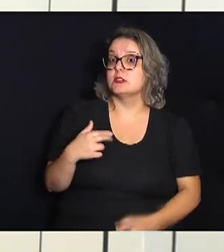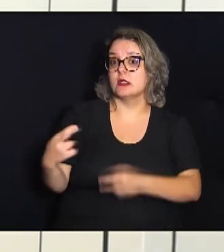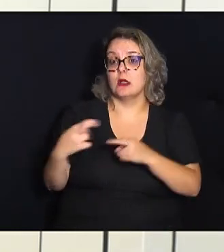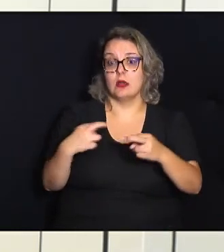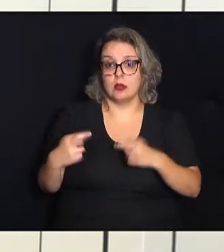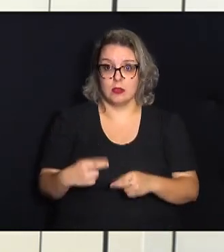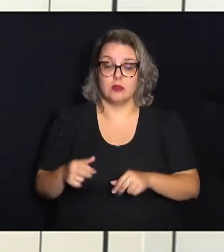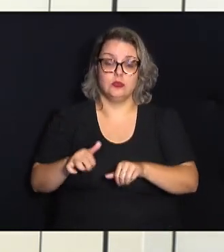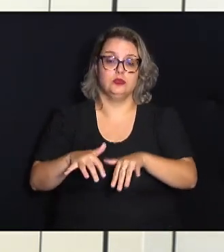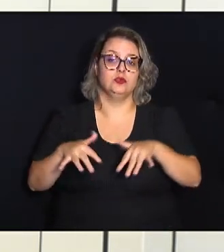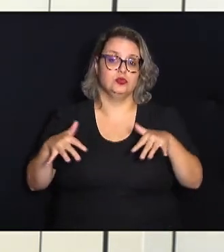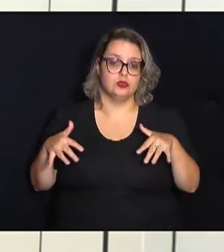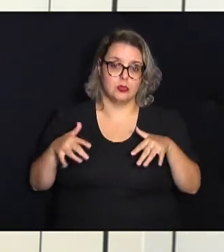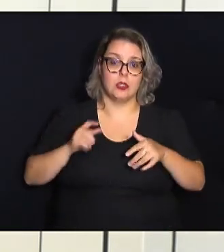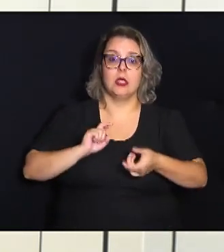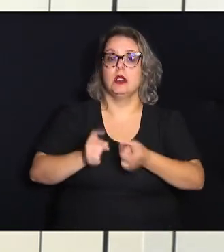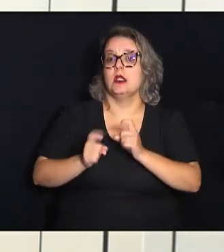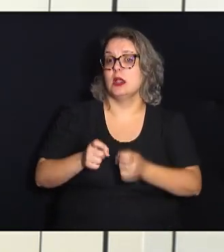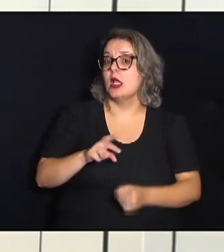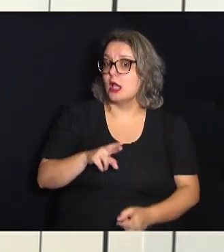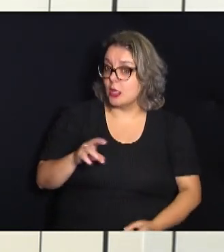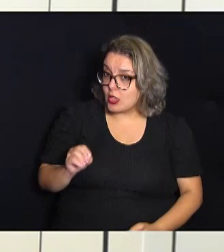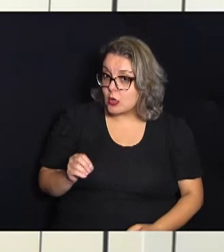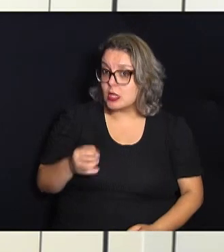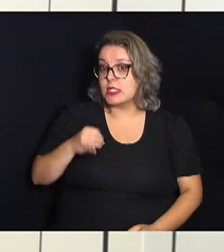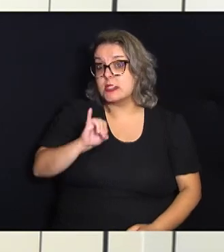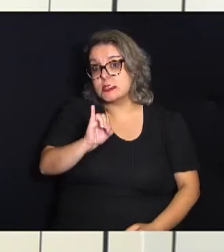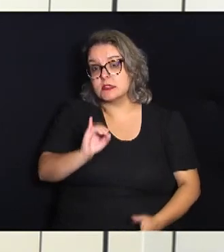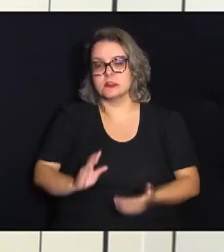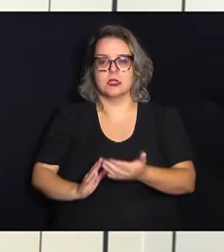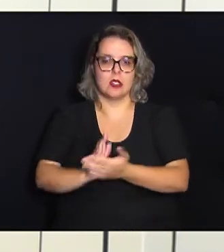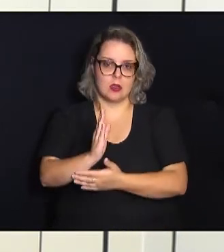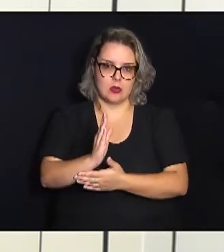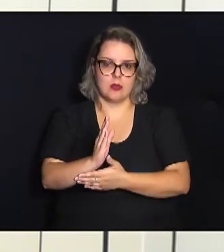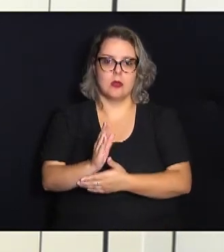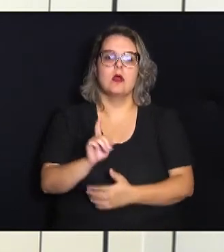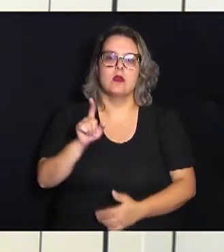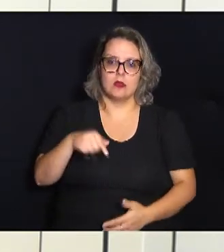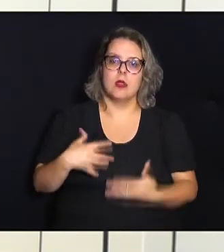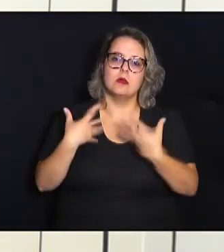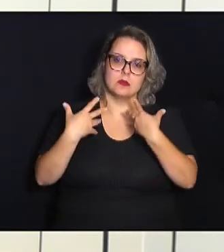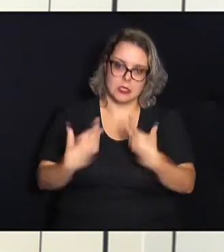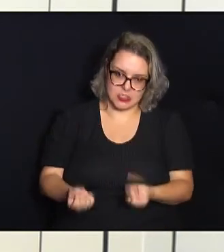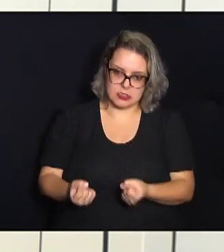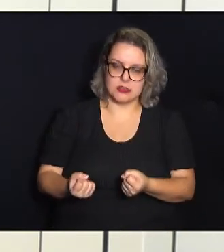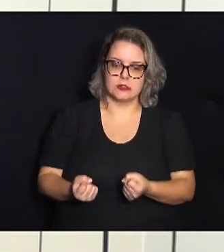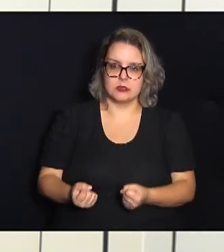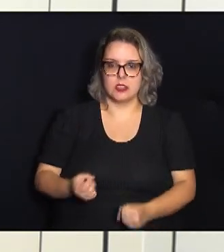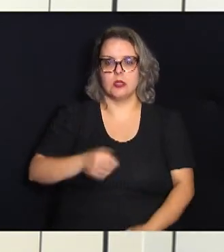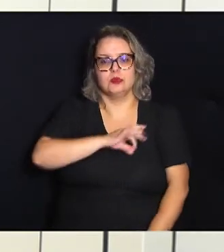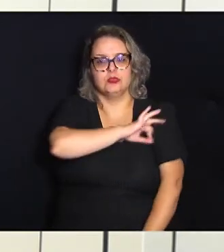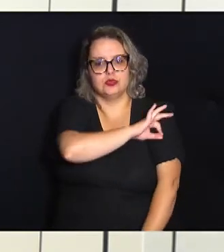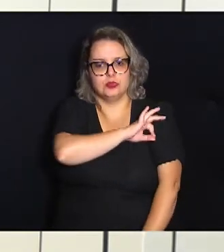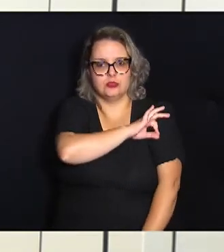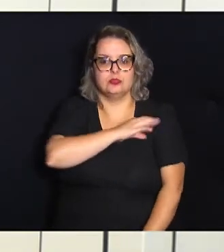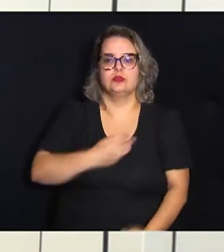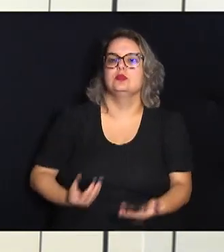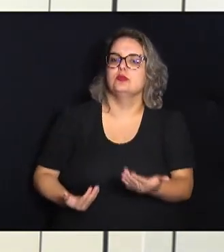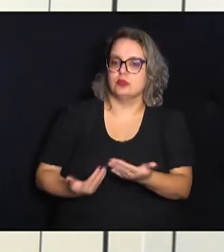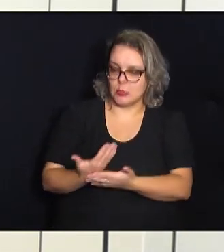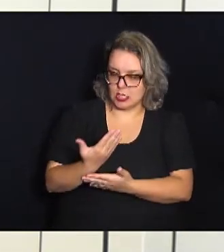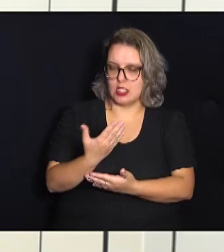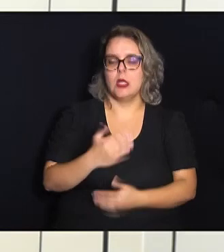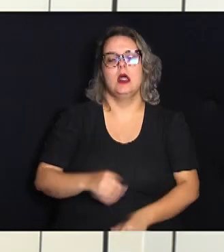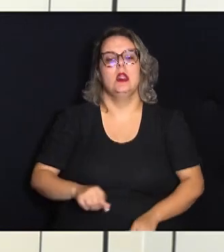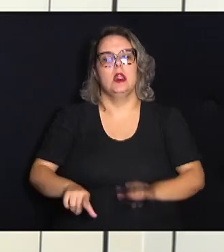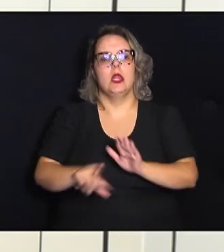no plenário em reunião ordinária e, se for aprovada, vai para a sanção do prefeito para se tornar lei. A gente segue